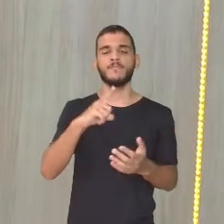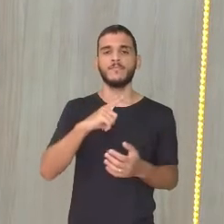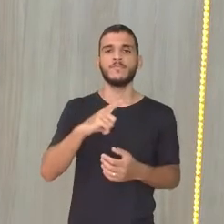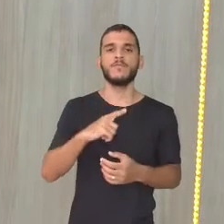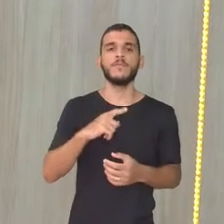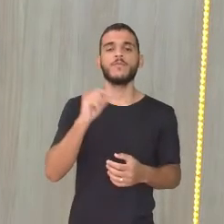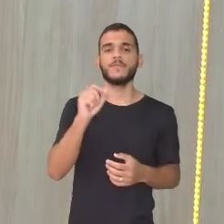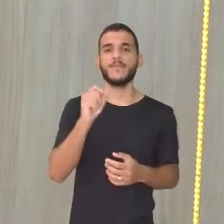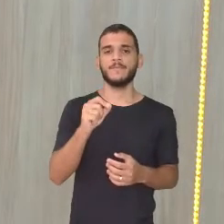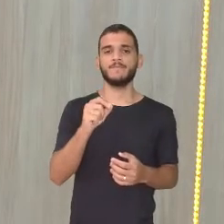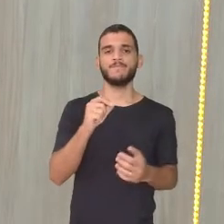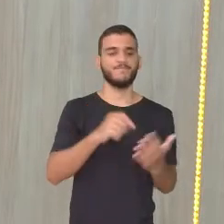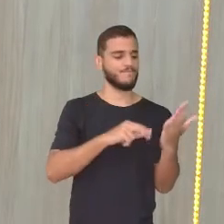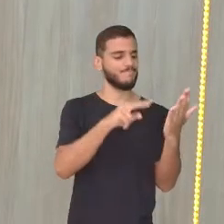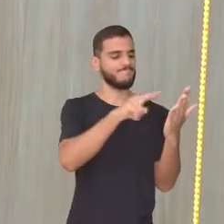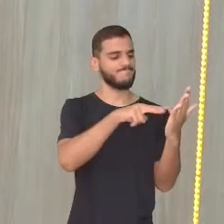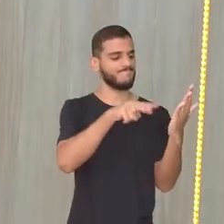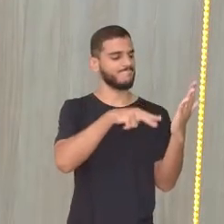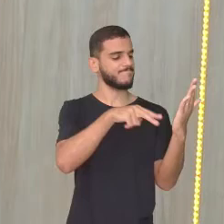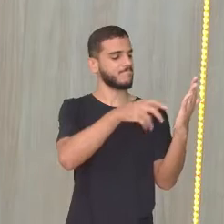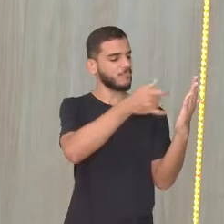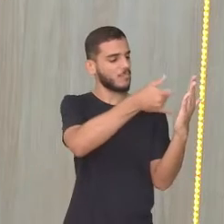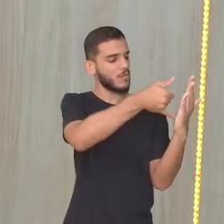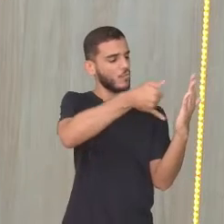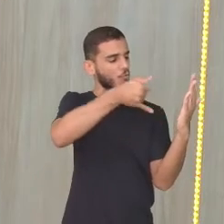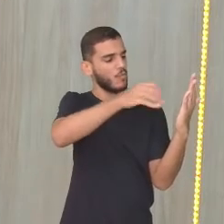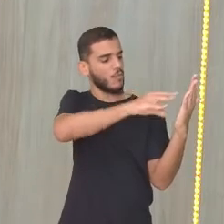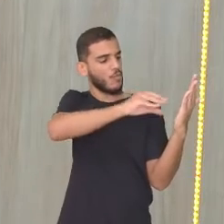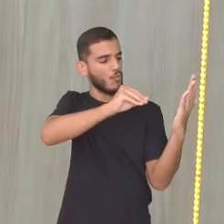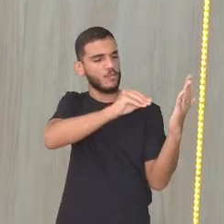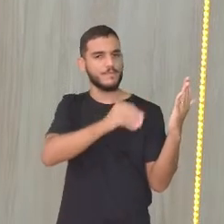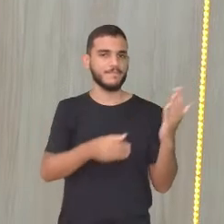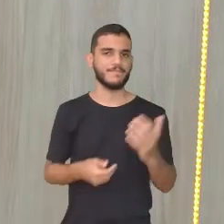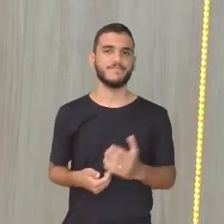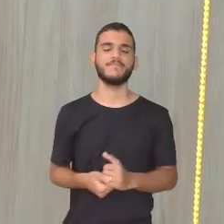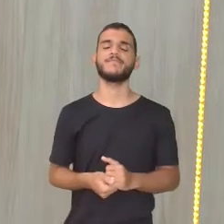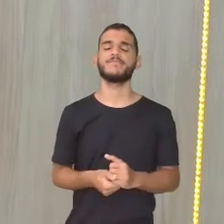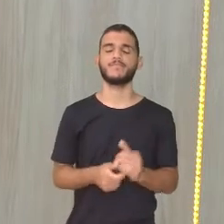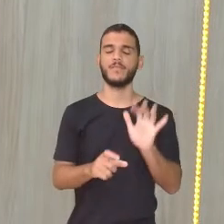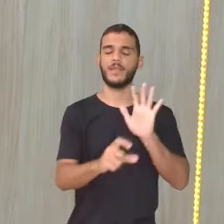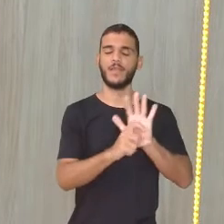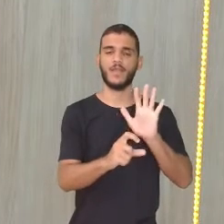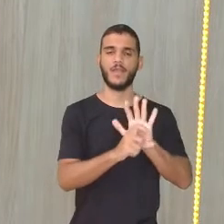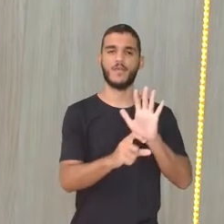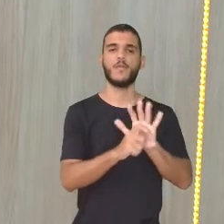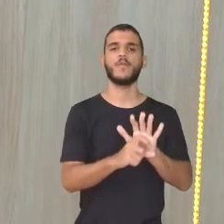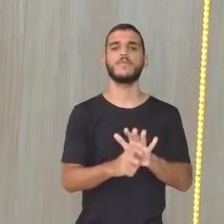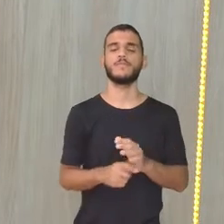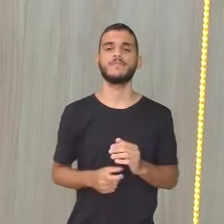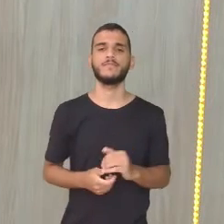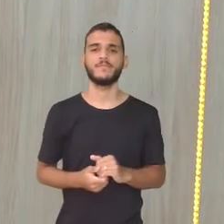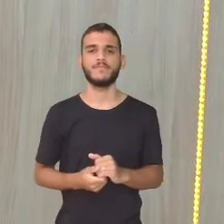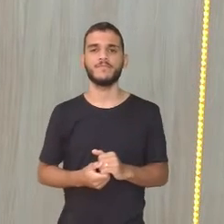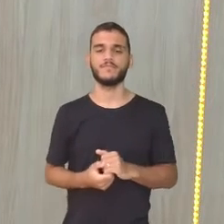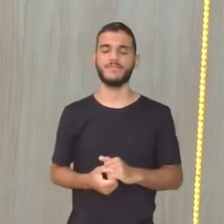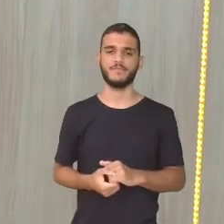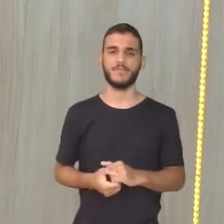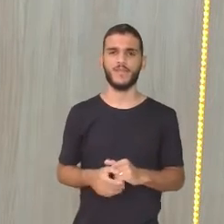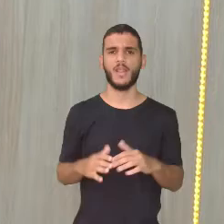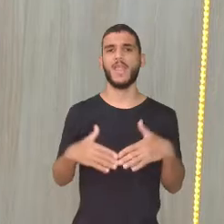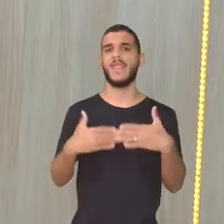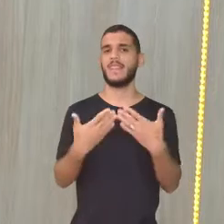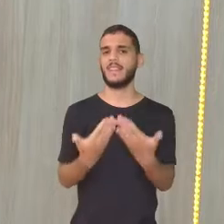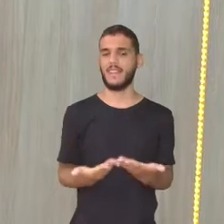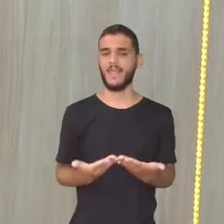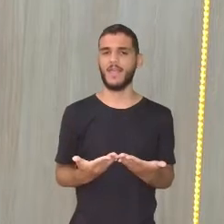QR Code, abre esse leitor e aponta aí para esse código, e aí sim, né, você vai ser